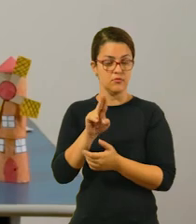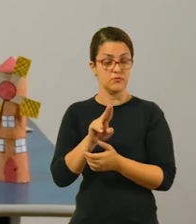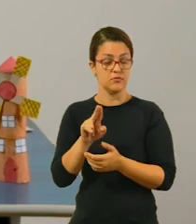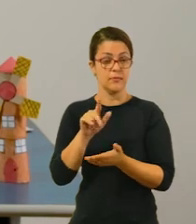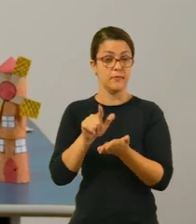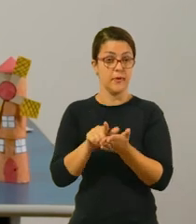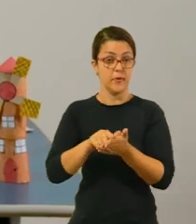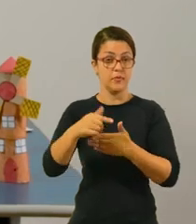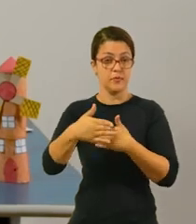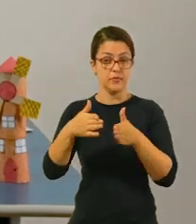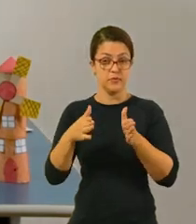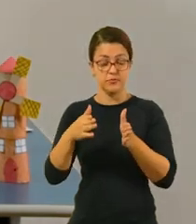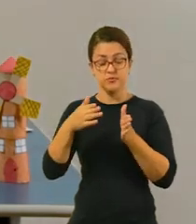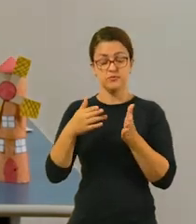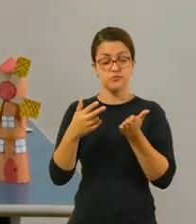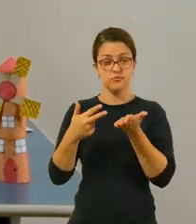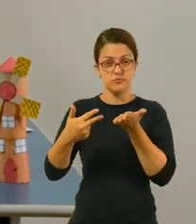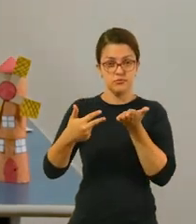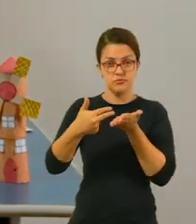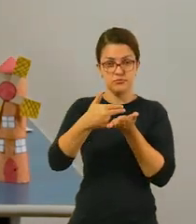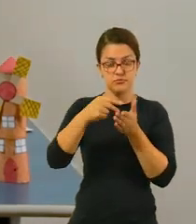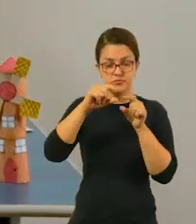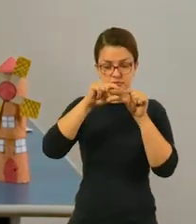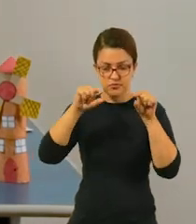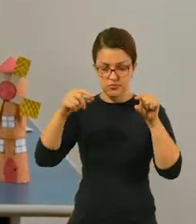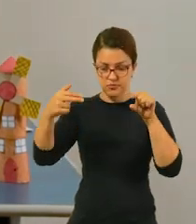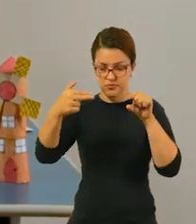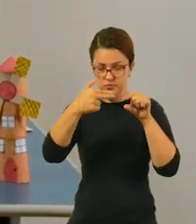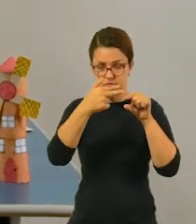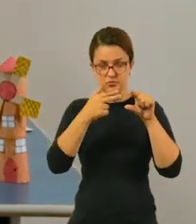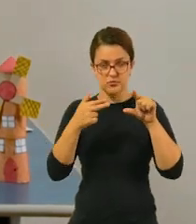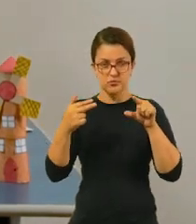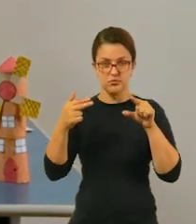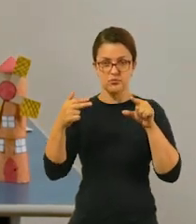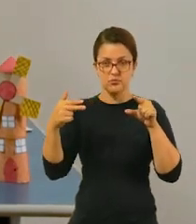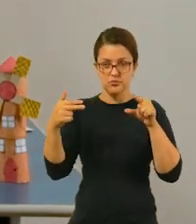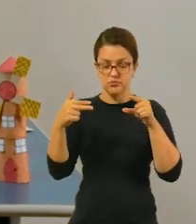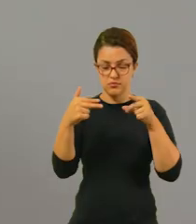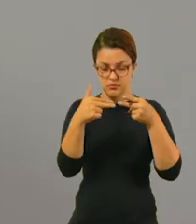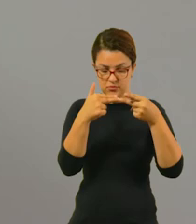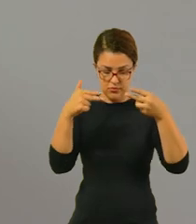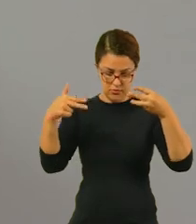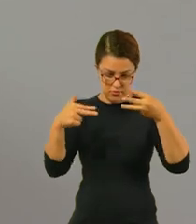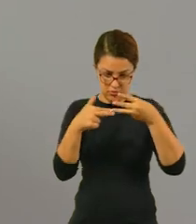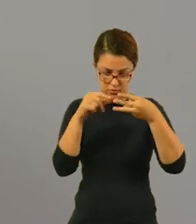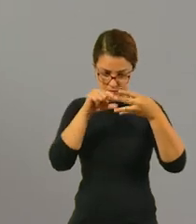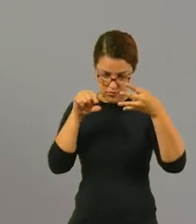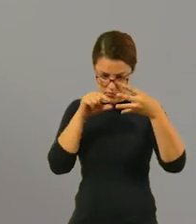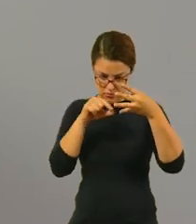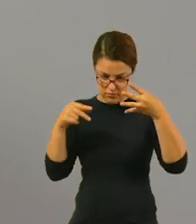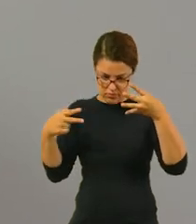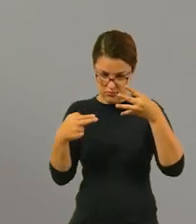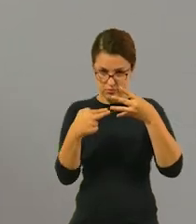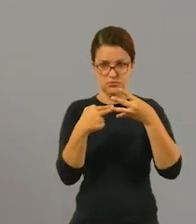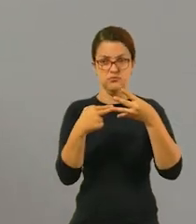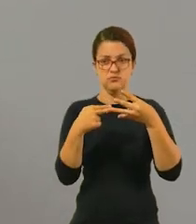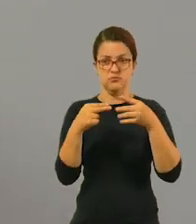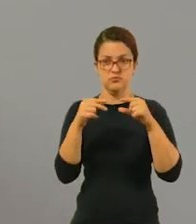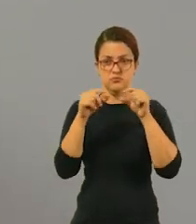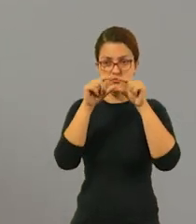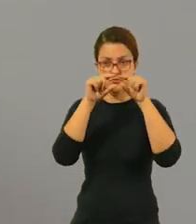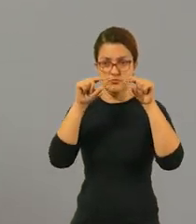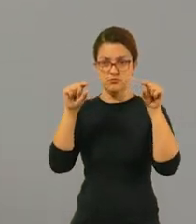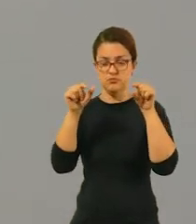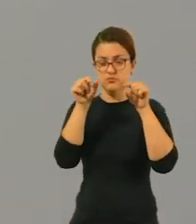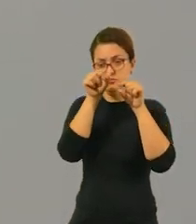e utilizem também um quadradinho para fazer o desenho das